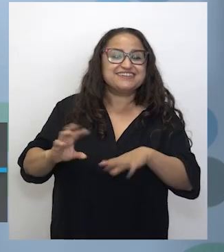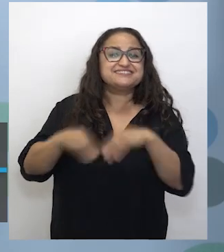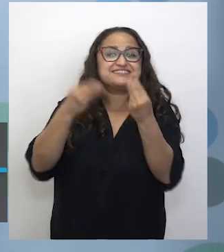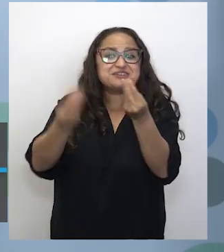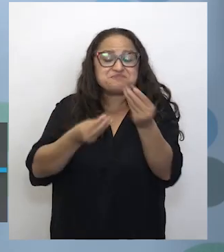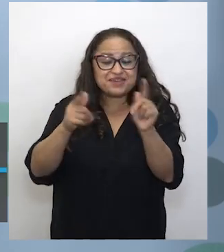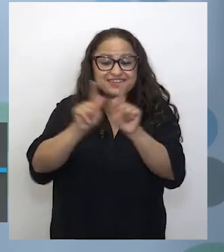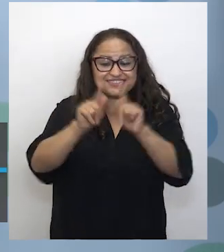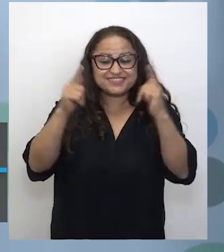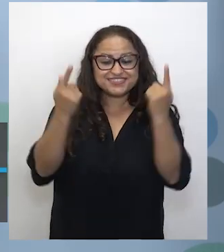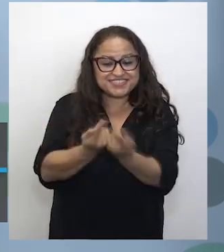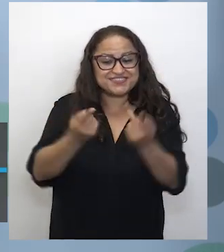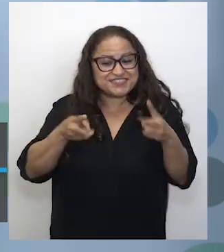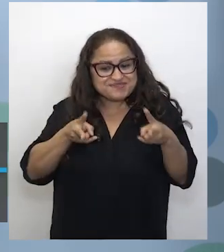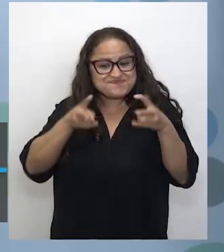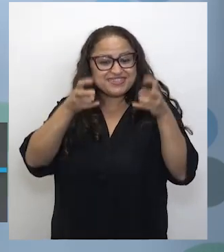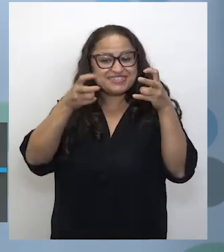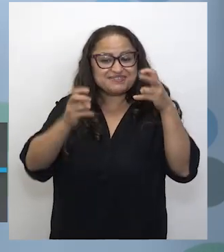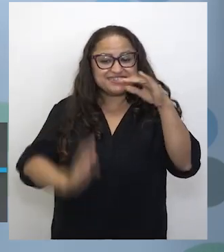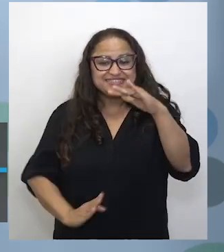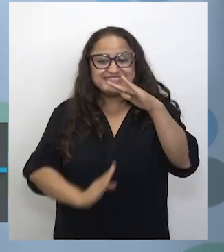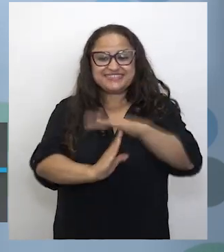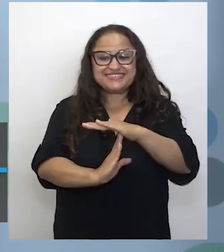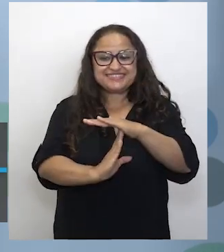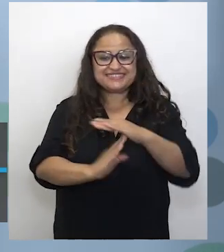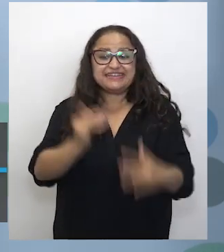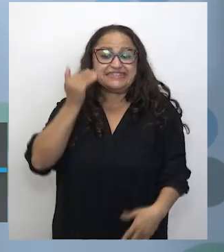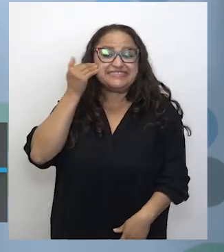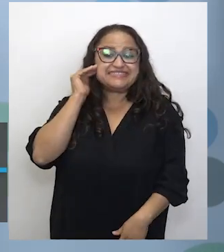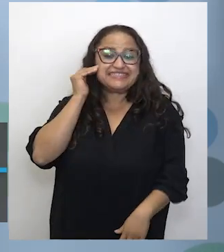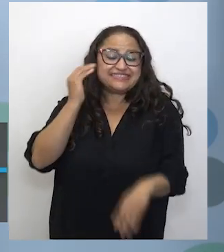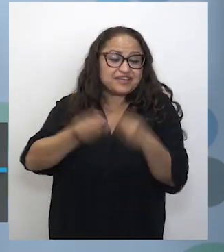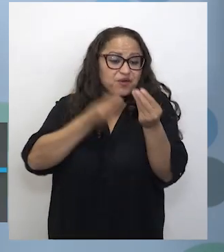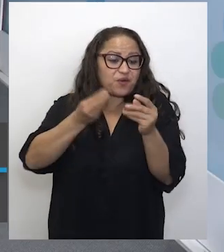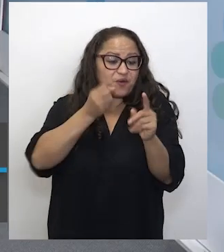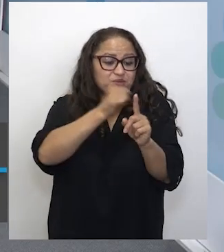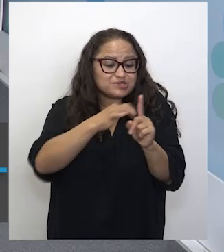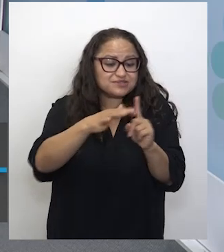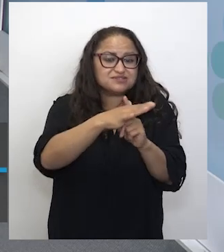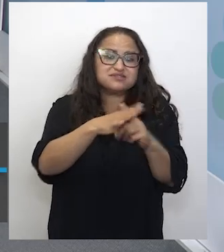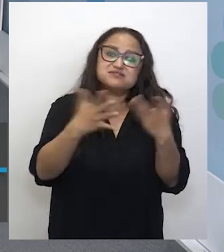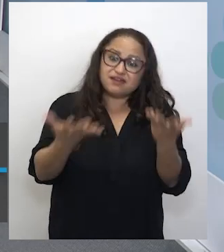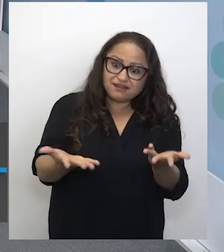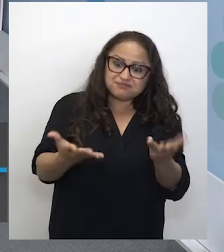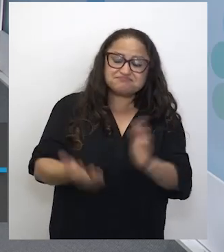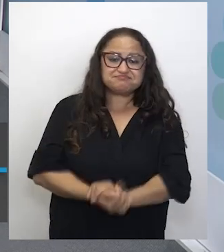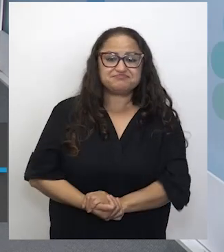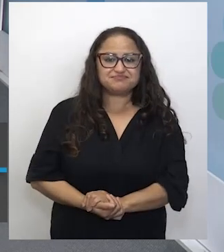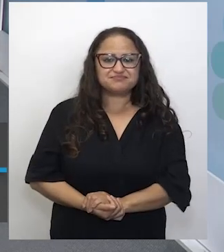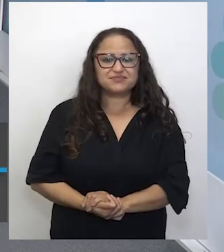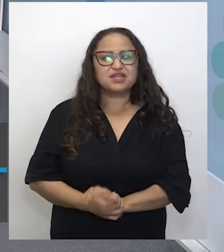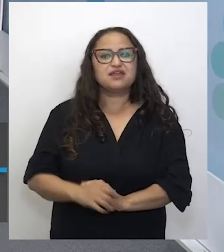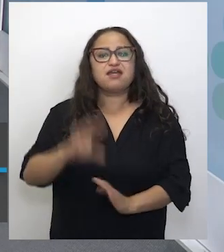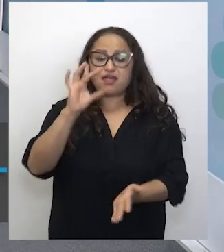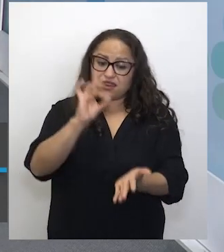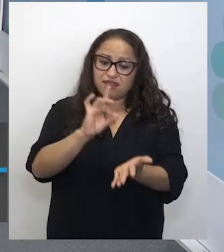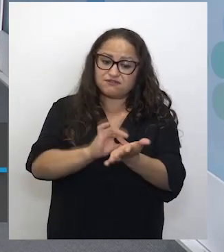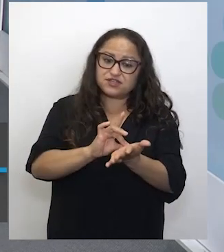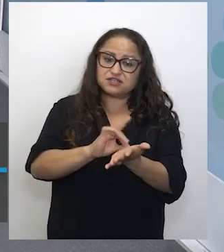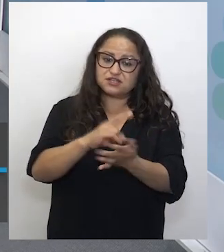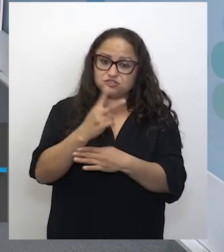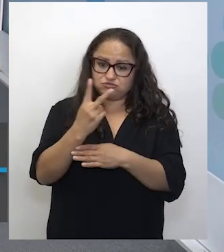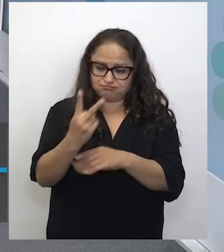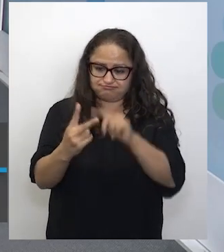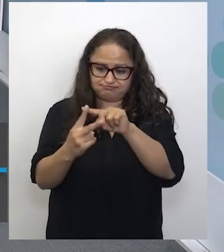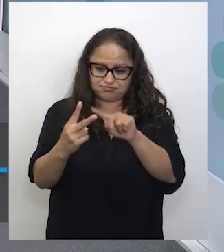essas delimitações das fronteiras nos ajudam a entender a sociologia também. Exatamente. Então, a gente, na verdade, essa aula nós dividimos em